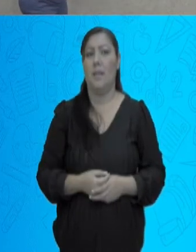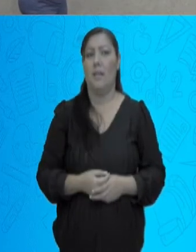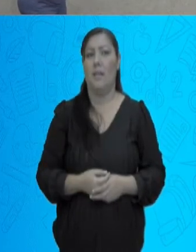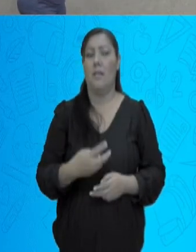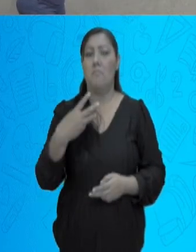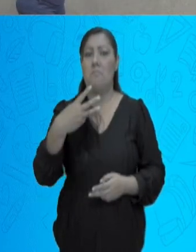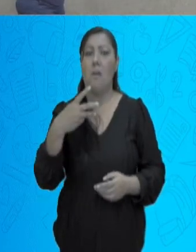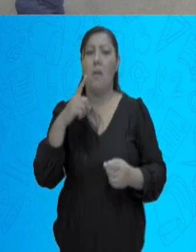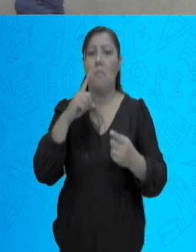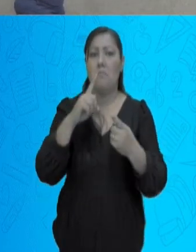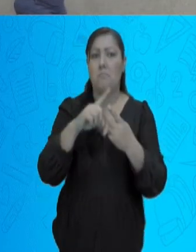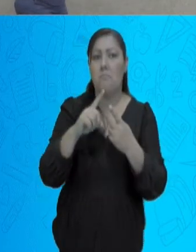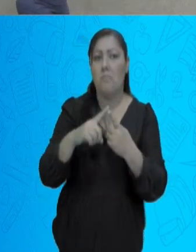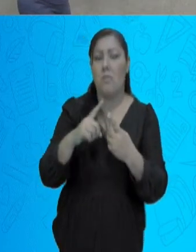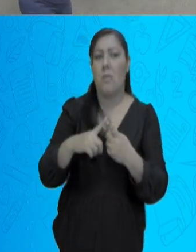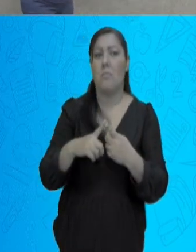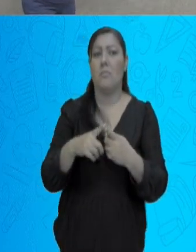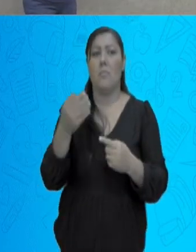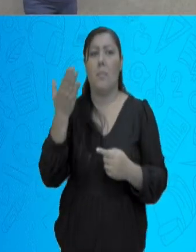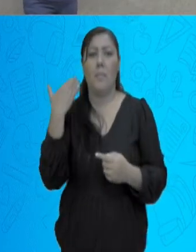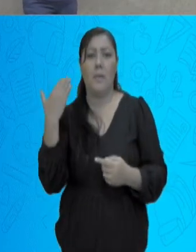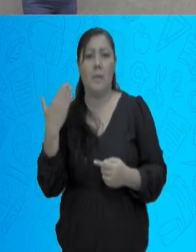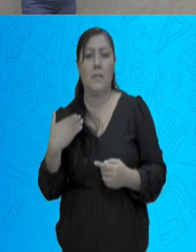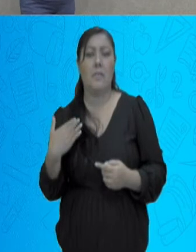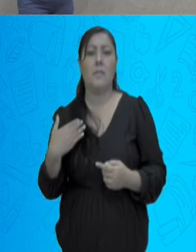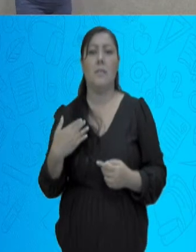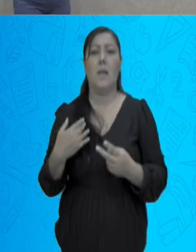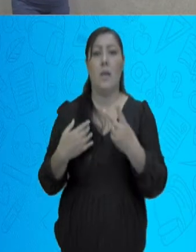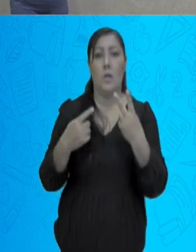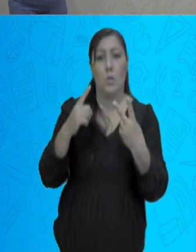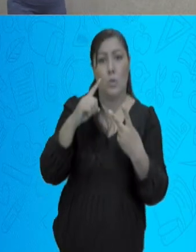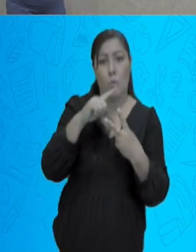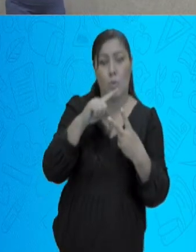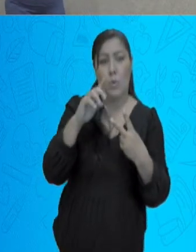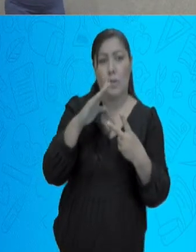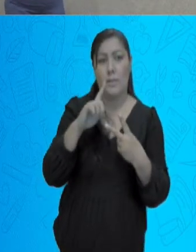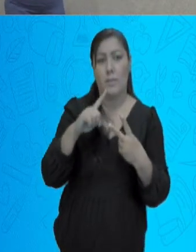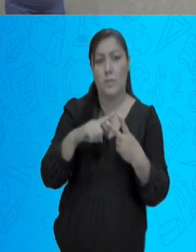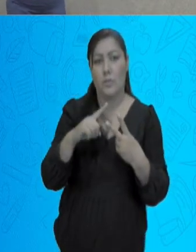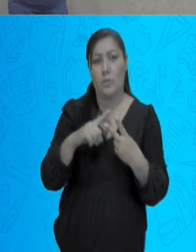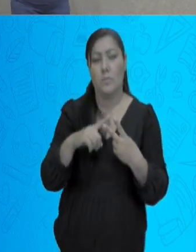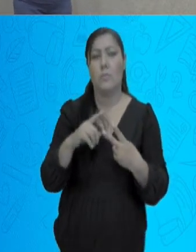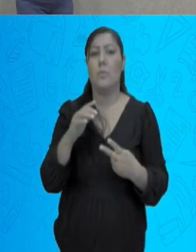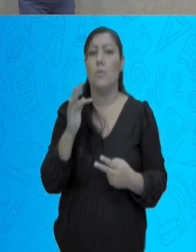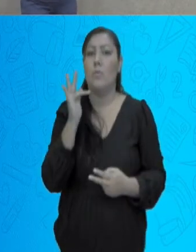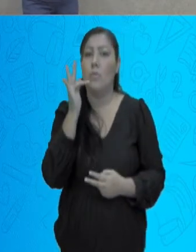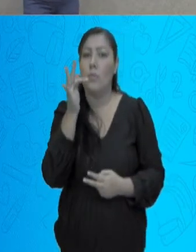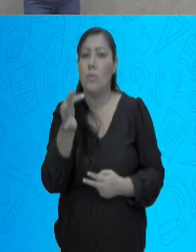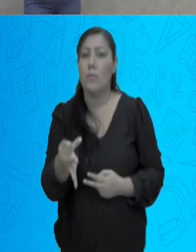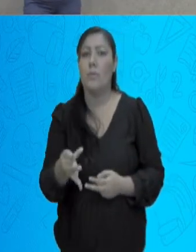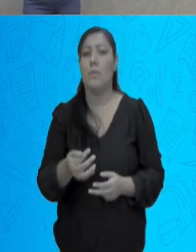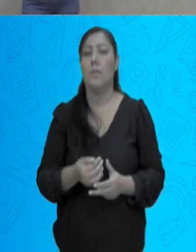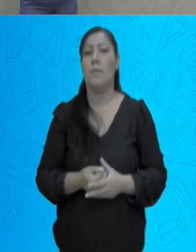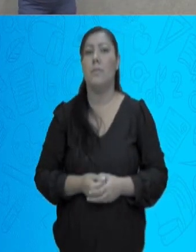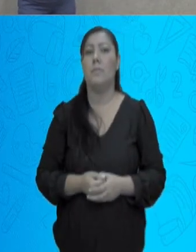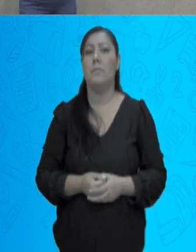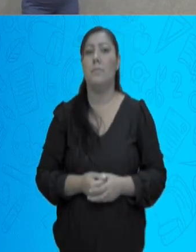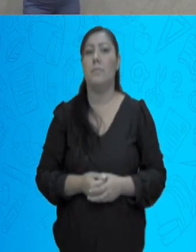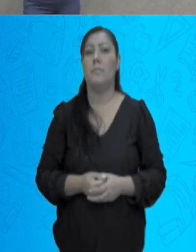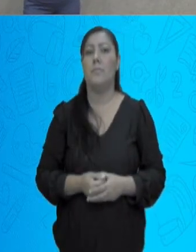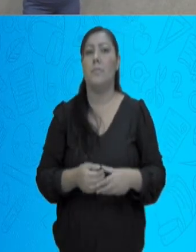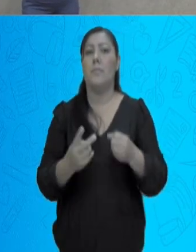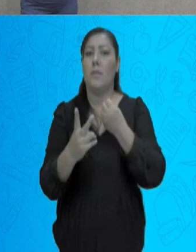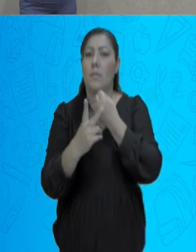e 2 do futuro. E você consegue, então, entender como que esse verbo, ele se situa nesse